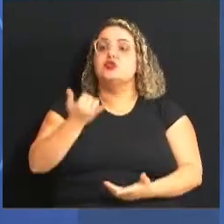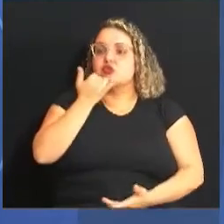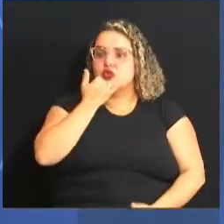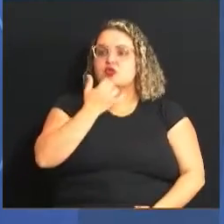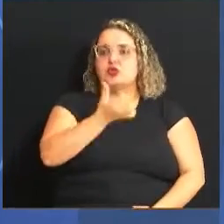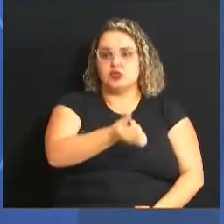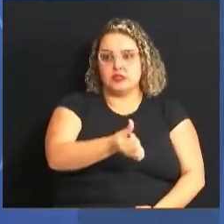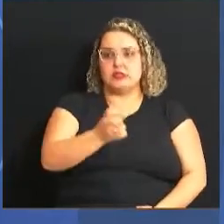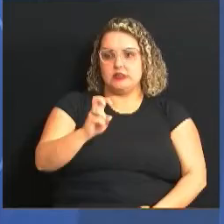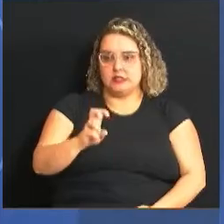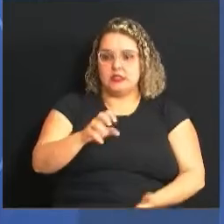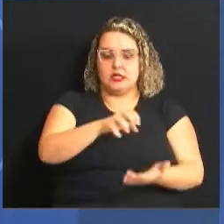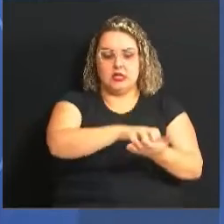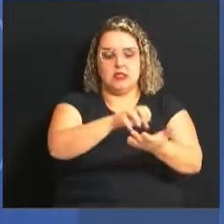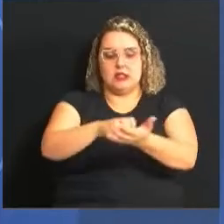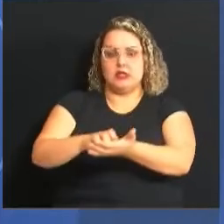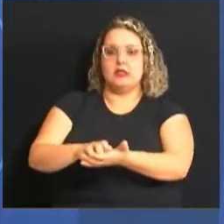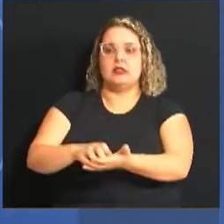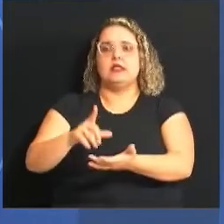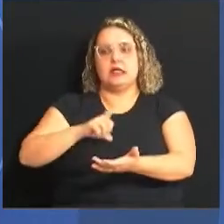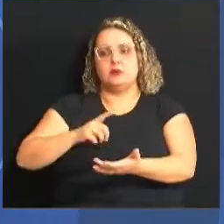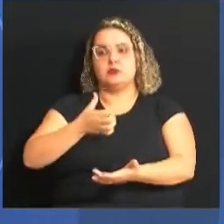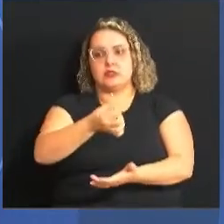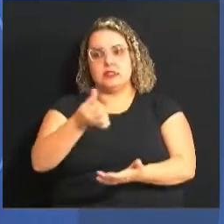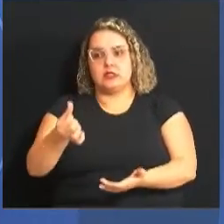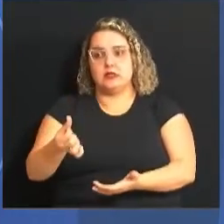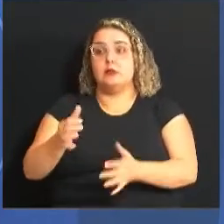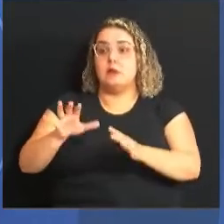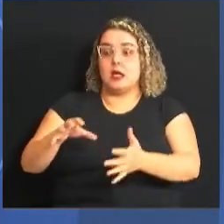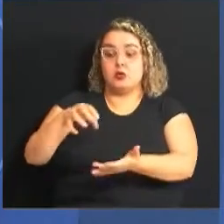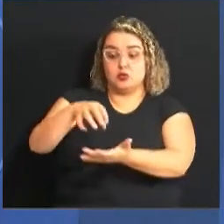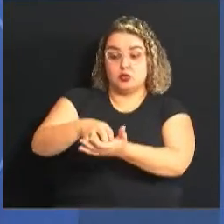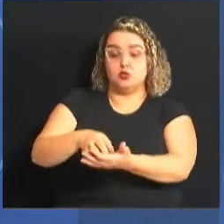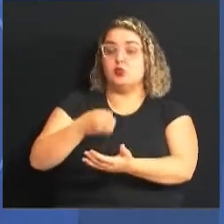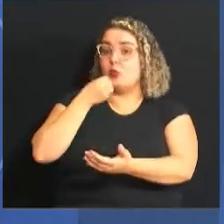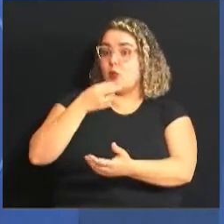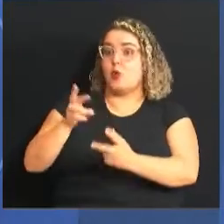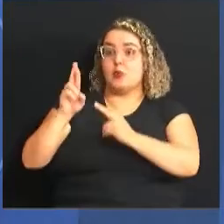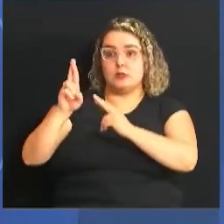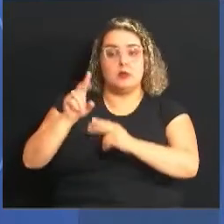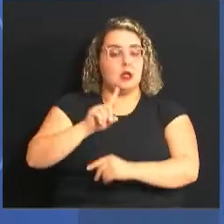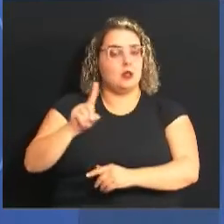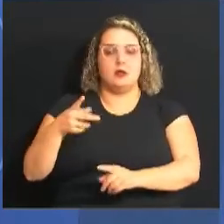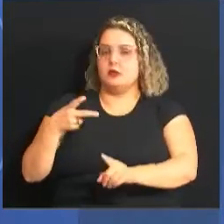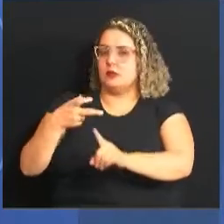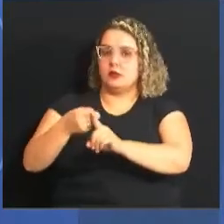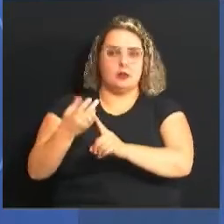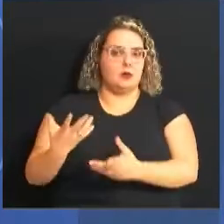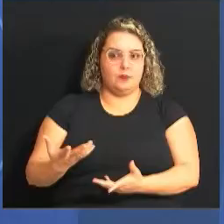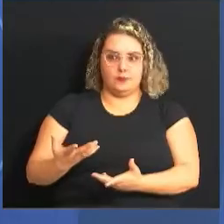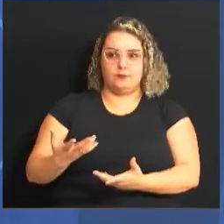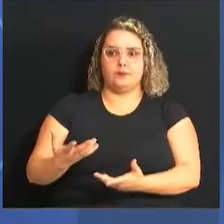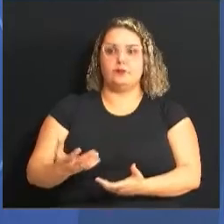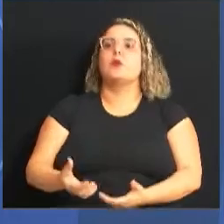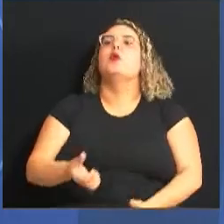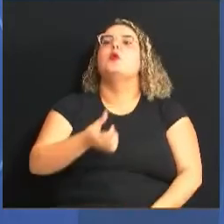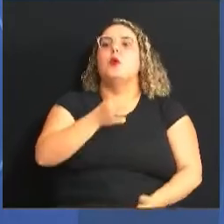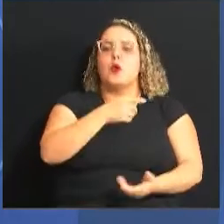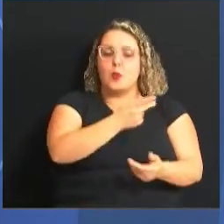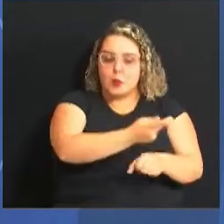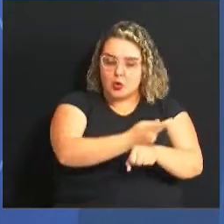65, nós temos 66, mas o Centro de Saúde do Boa Esperança não aplica dose de vacina. Então você pode